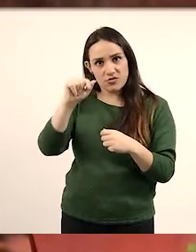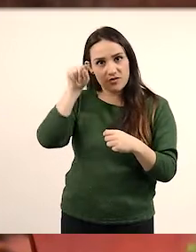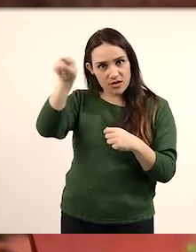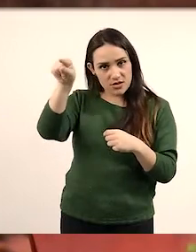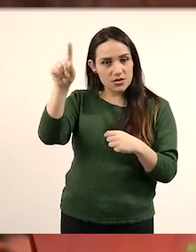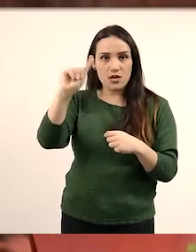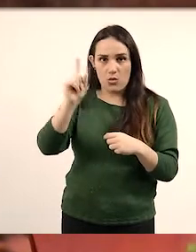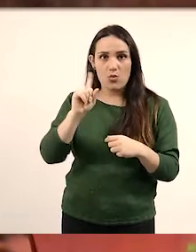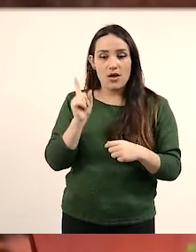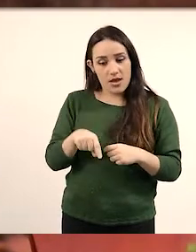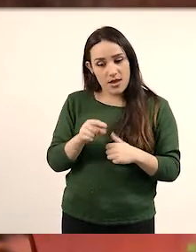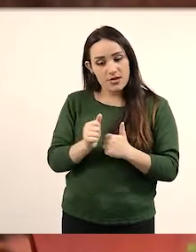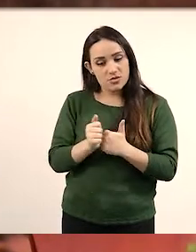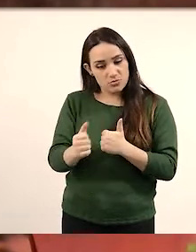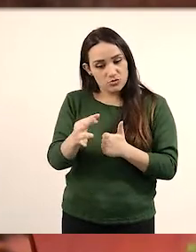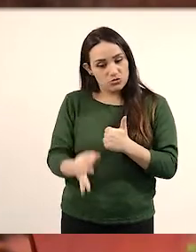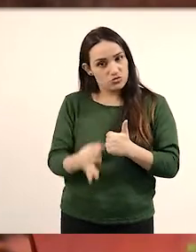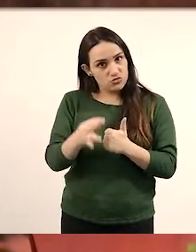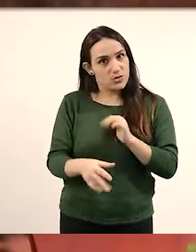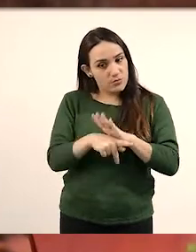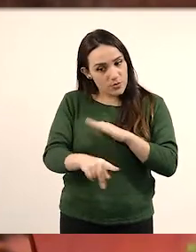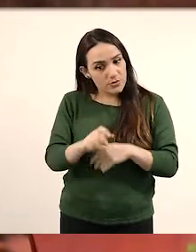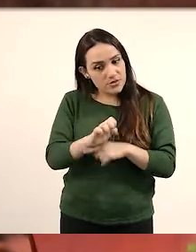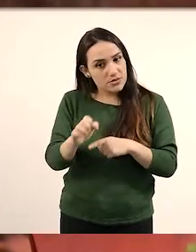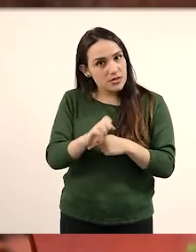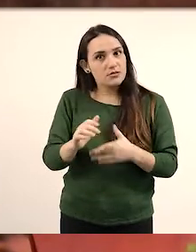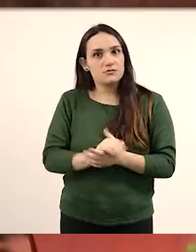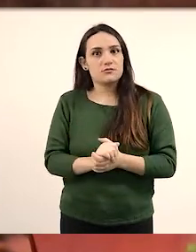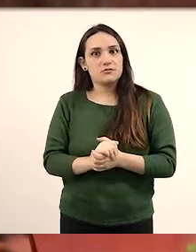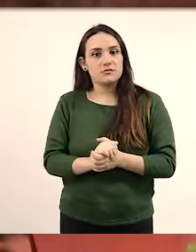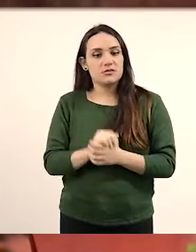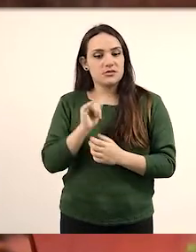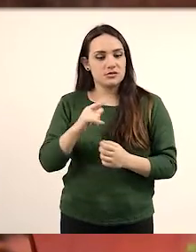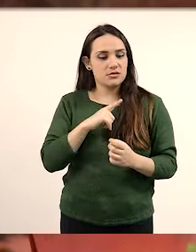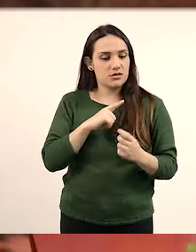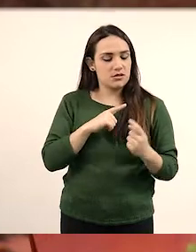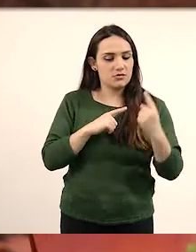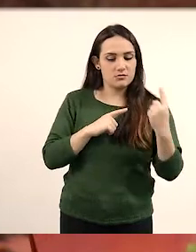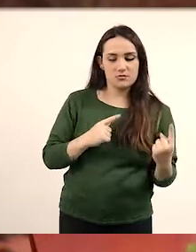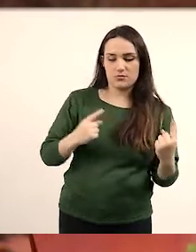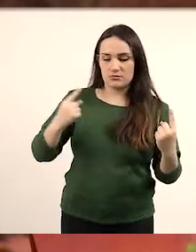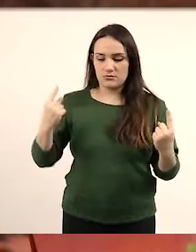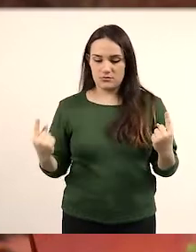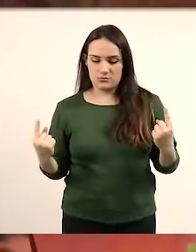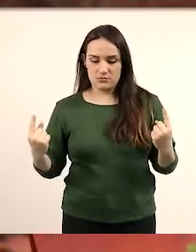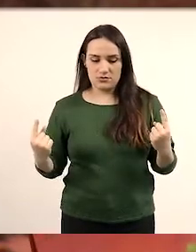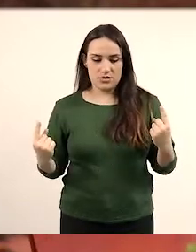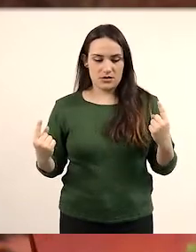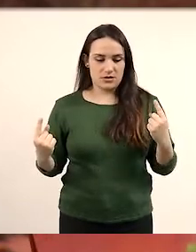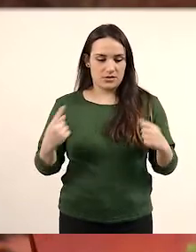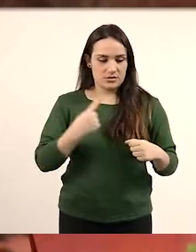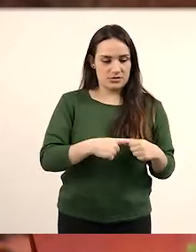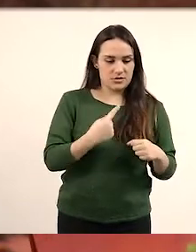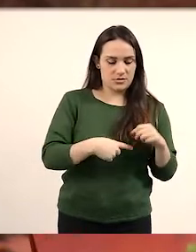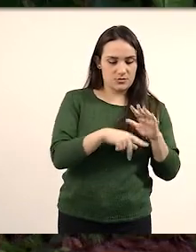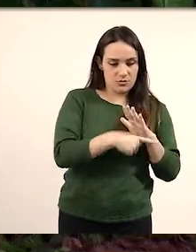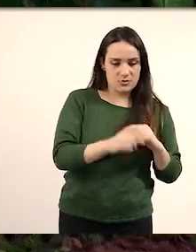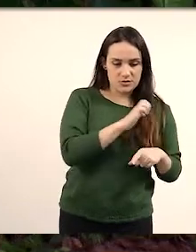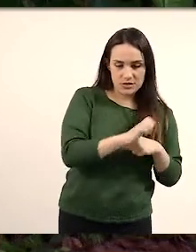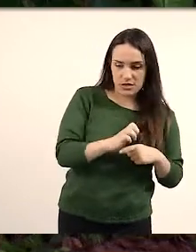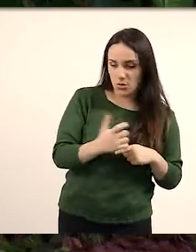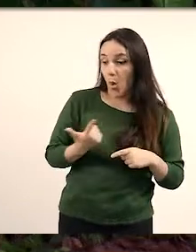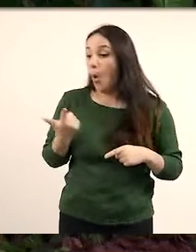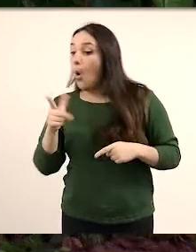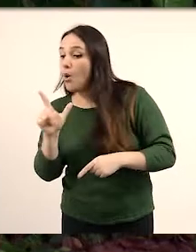Federal que vai resolver, é o tribunal do respectivo estado. Se for dois municípios de dois estados, Superior Tribunal de Justiça.